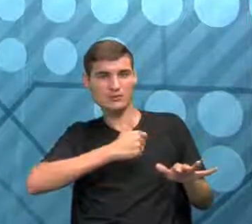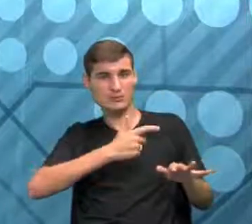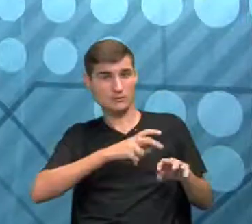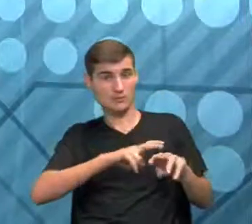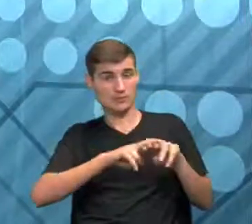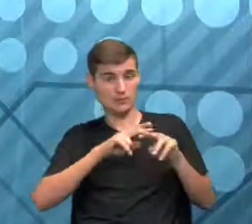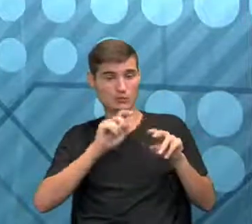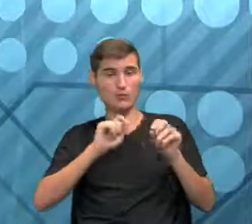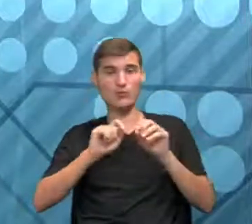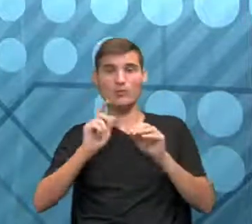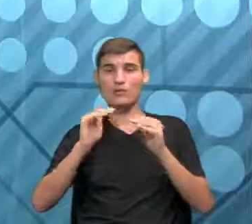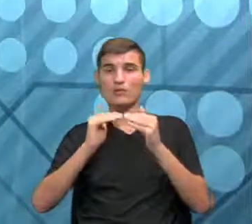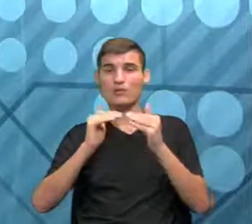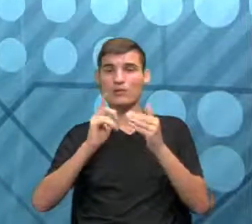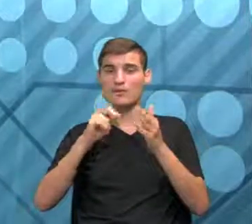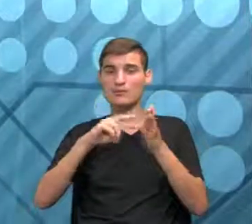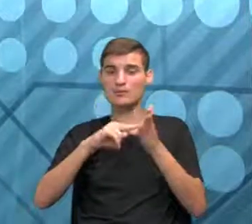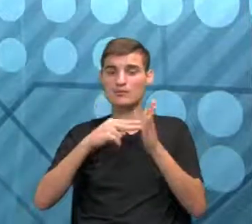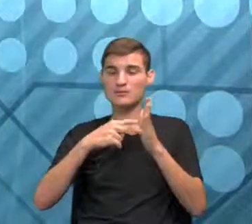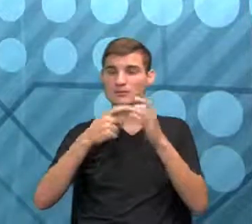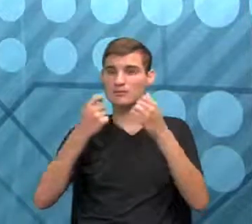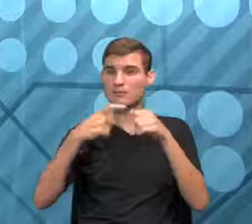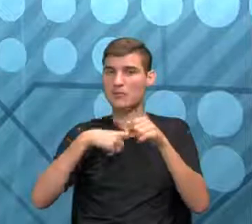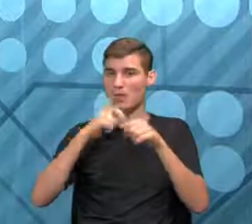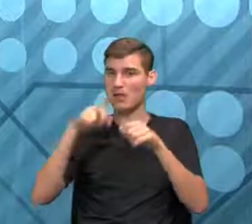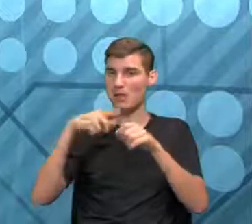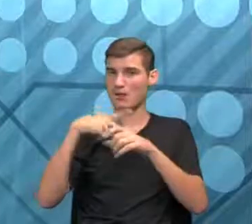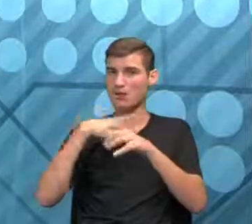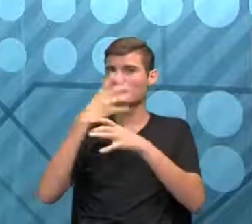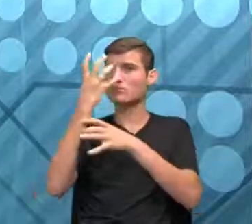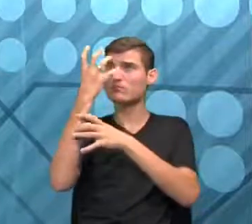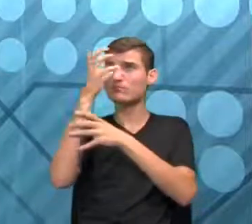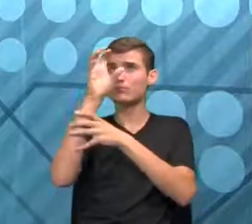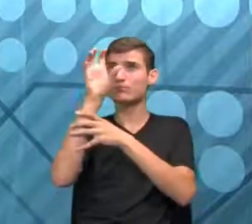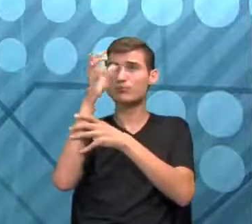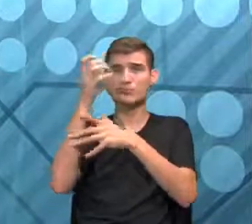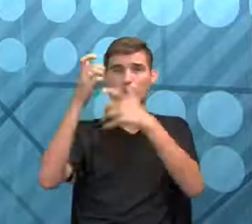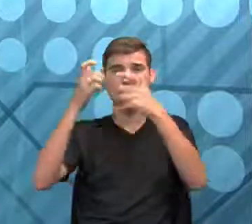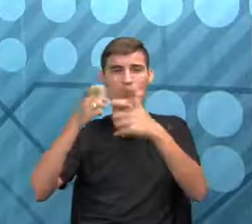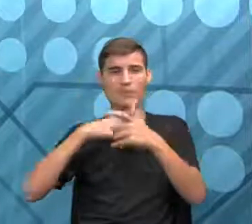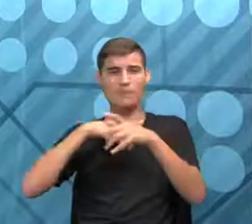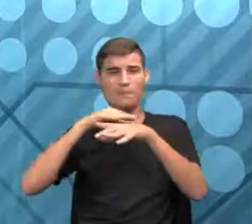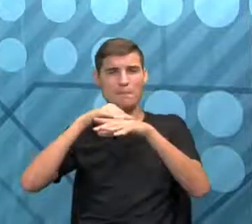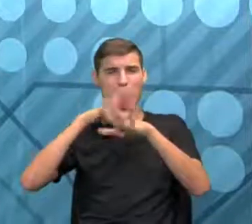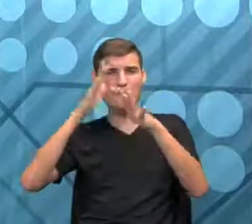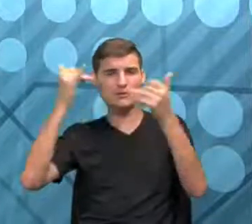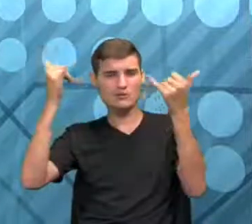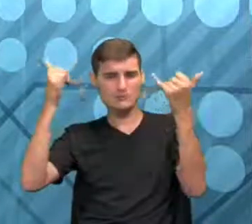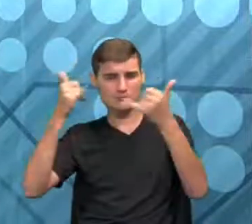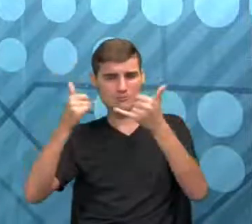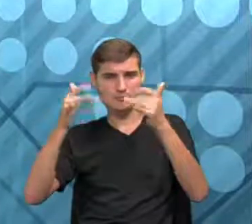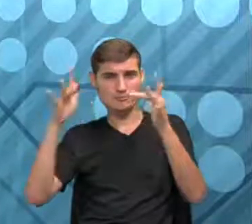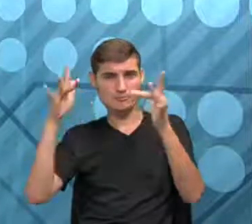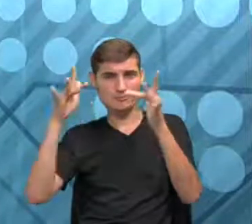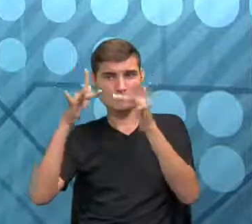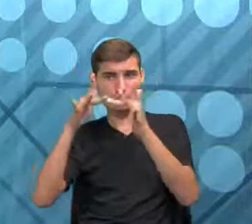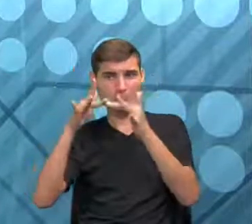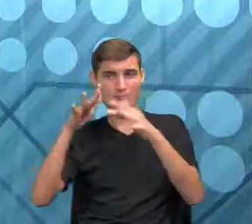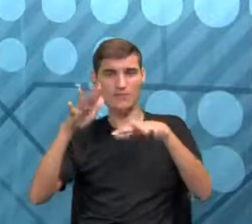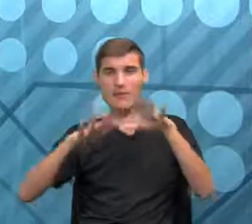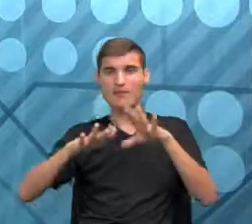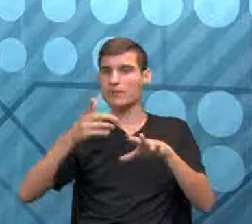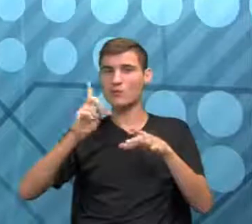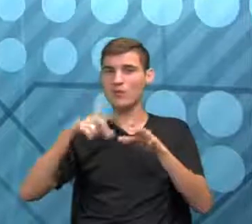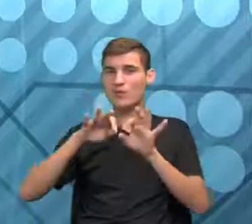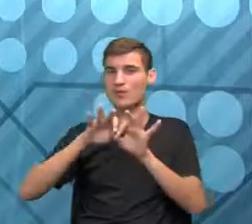Ou seja, você tinha que posicionar a antena onde tivesse a maior incidência eletromagnética. É por isso. Às vezes sua antena nem era